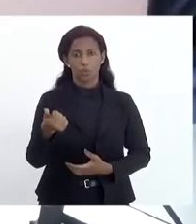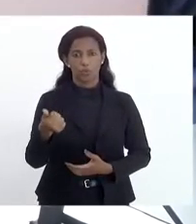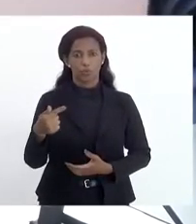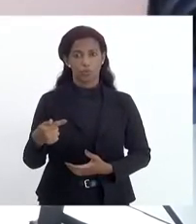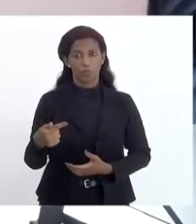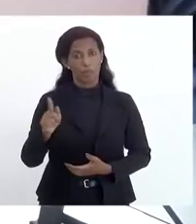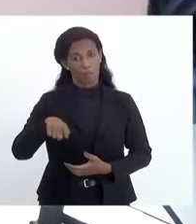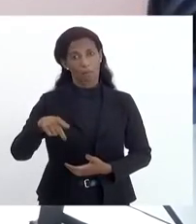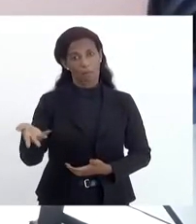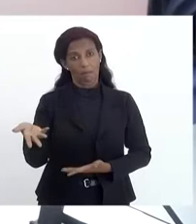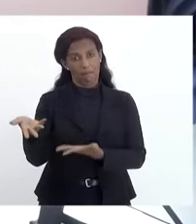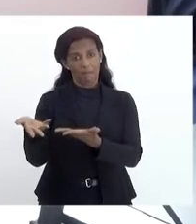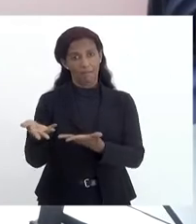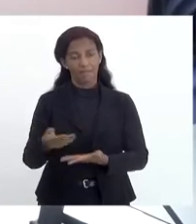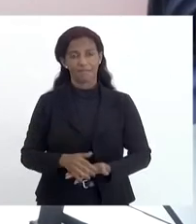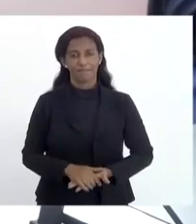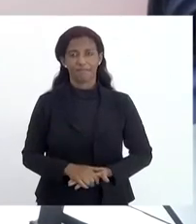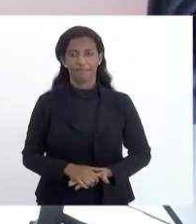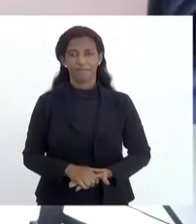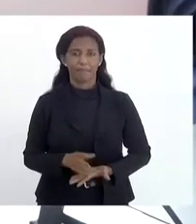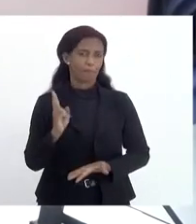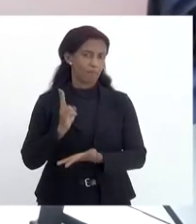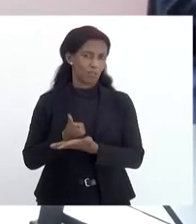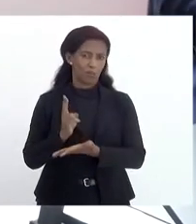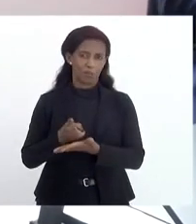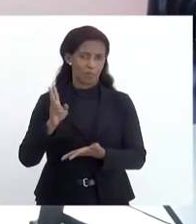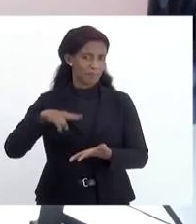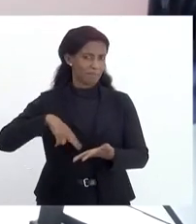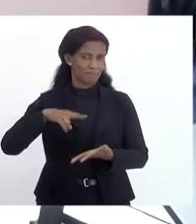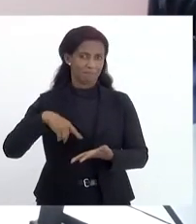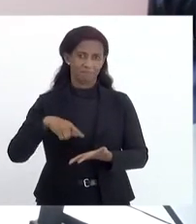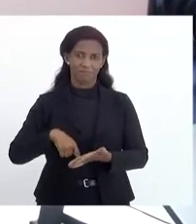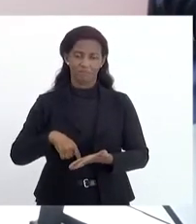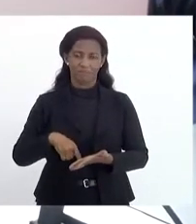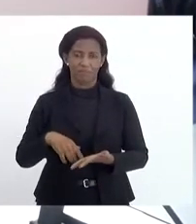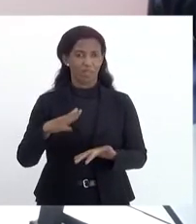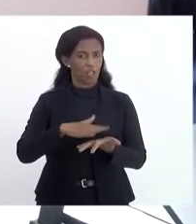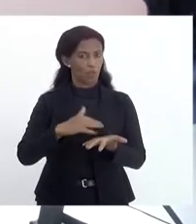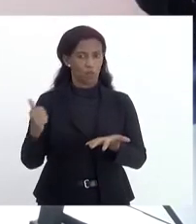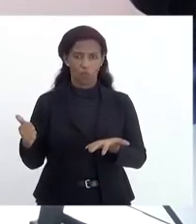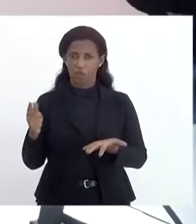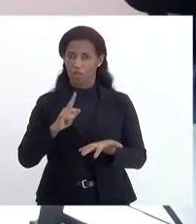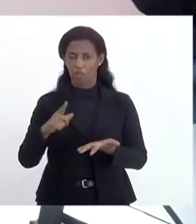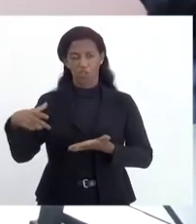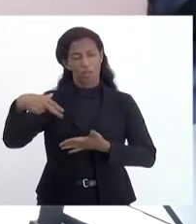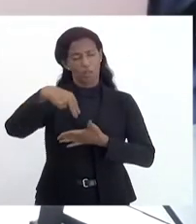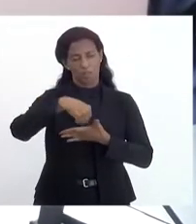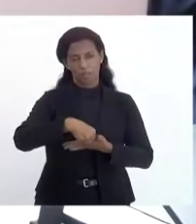É esse. É. Mesma coisa. Não